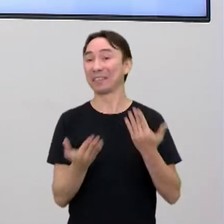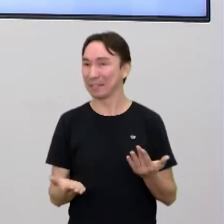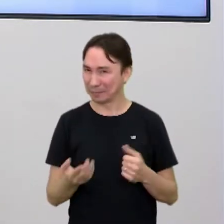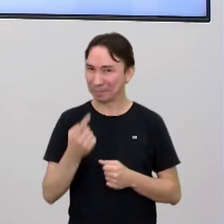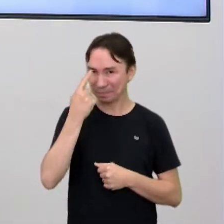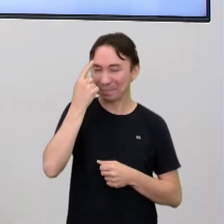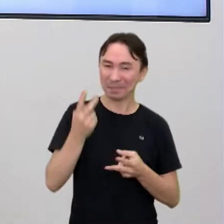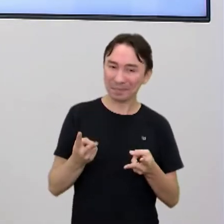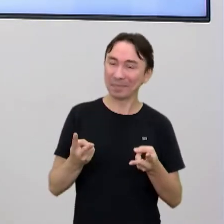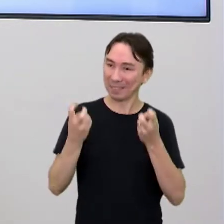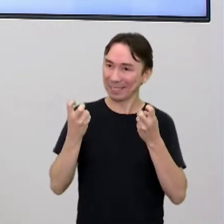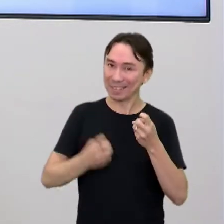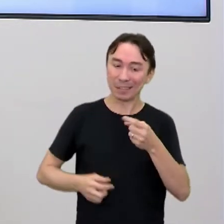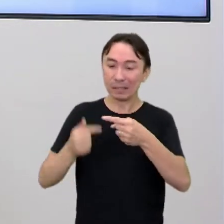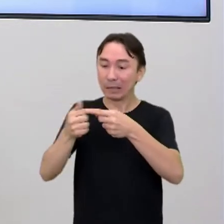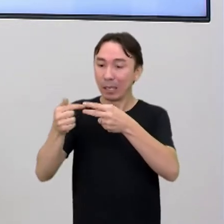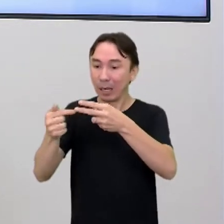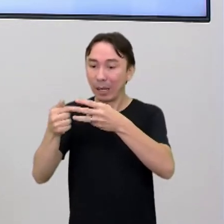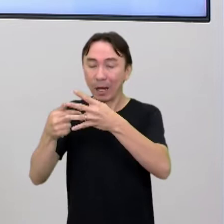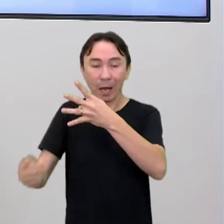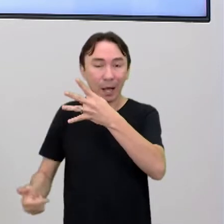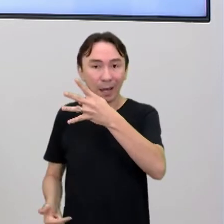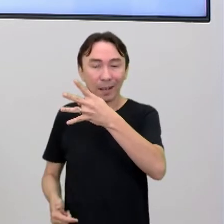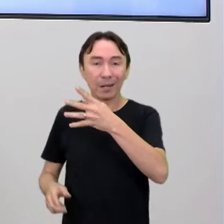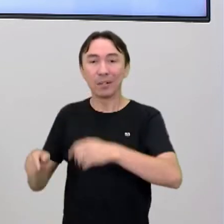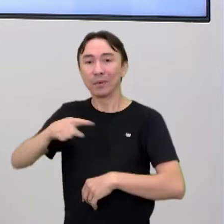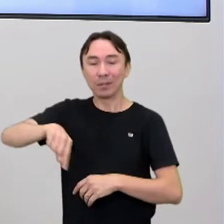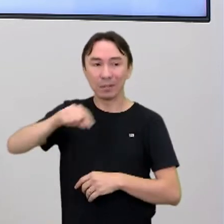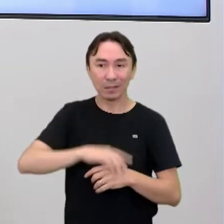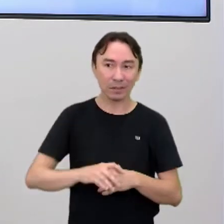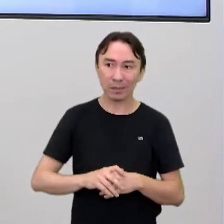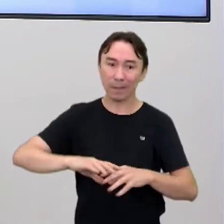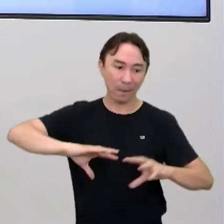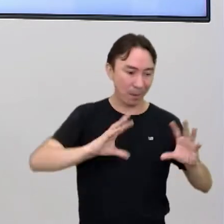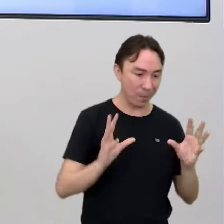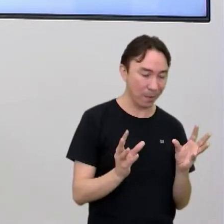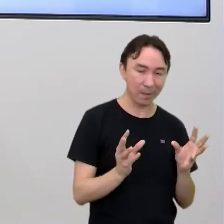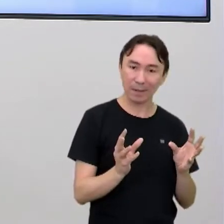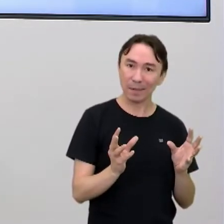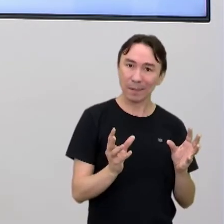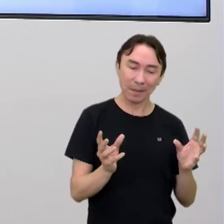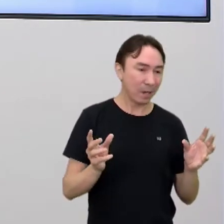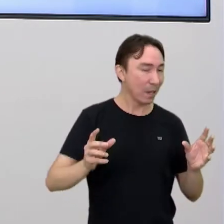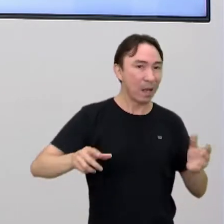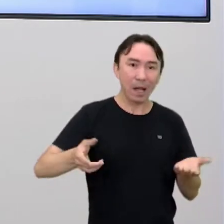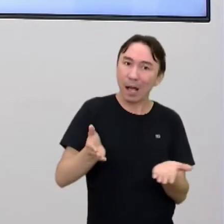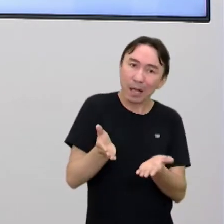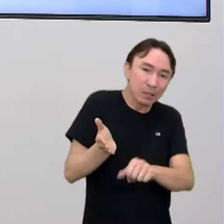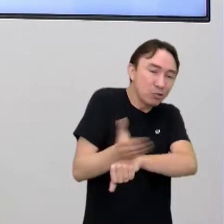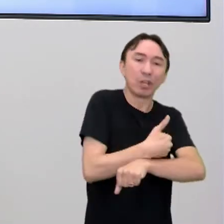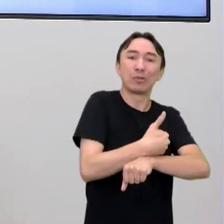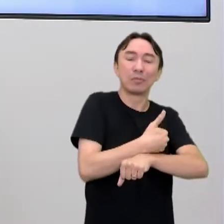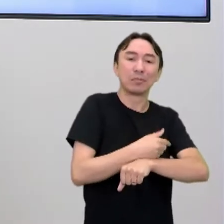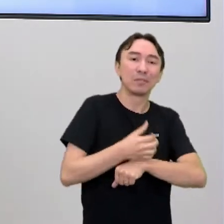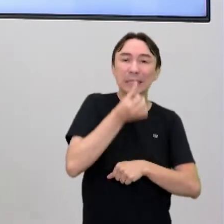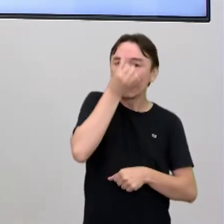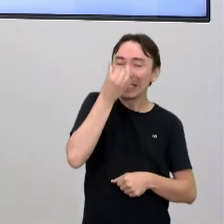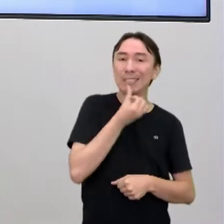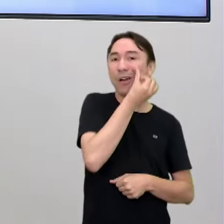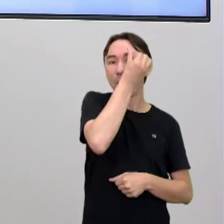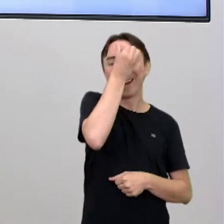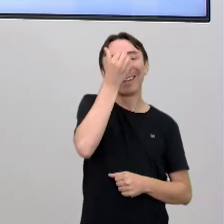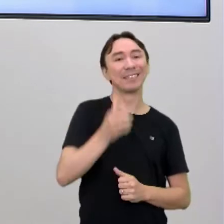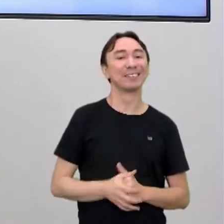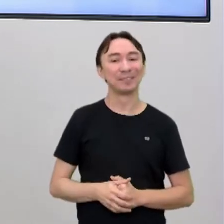saltamos de semanas para 6 horas. Eu sempre lembro, uma coisa que fascinava, por exemplo, os cariocas da